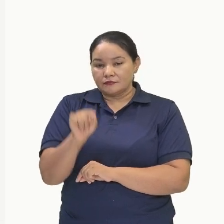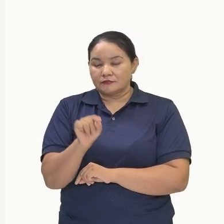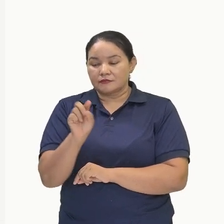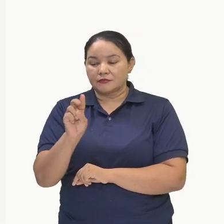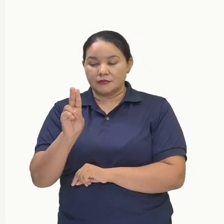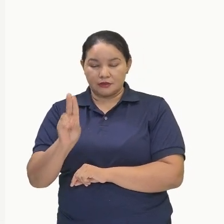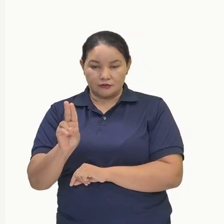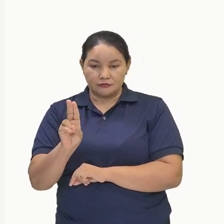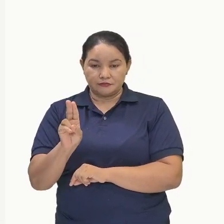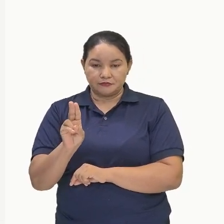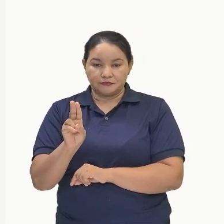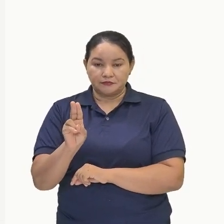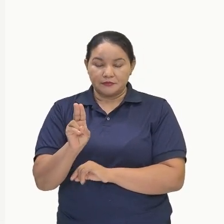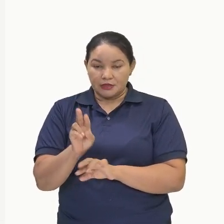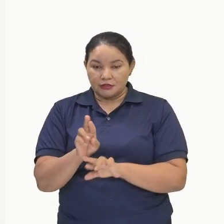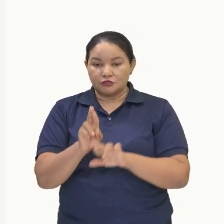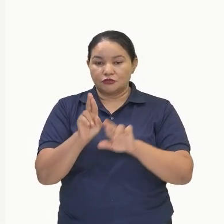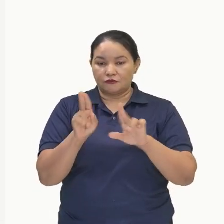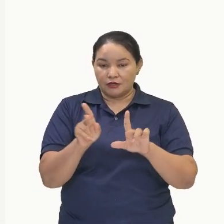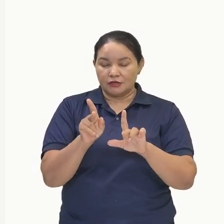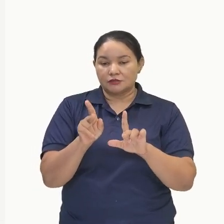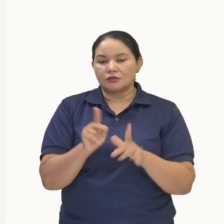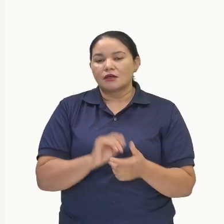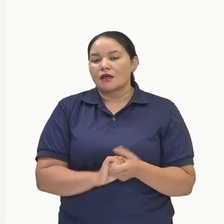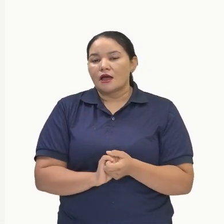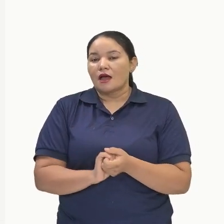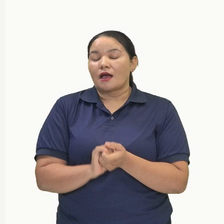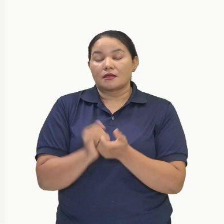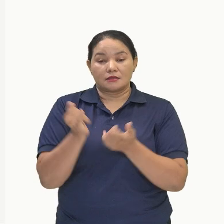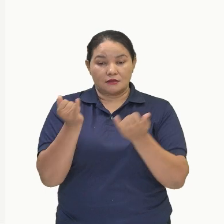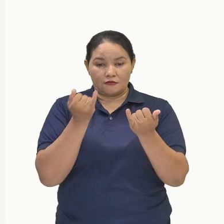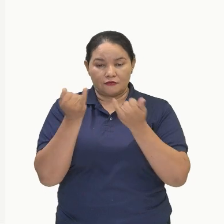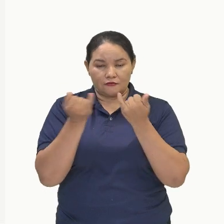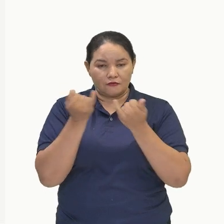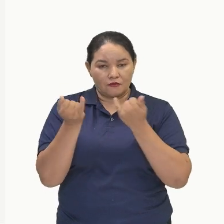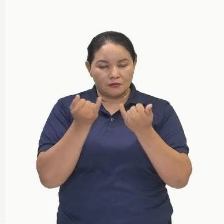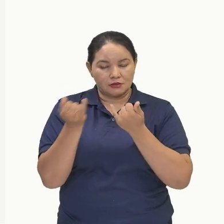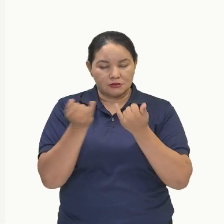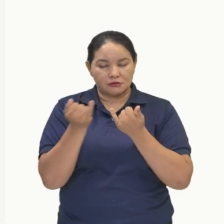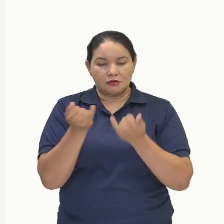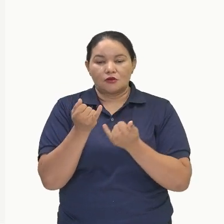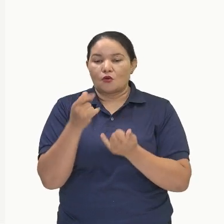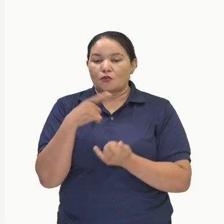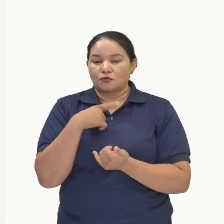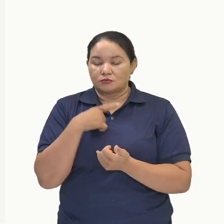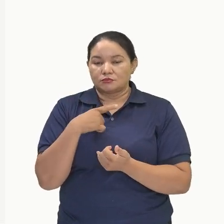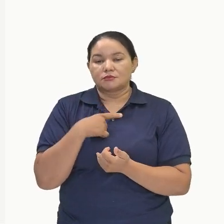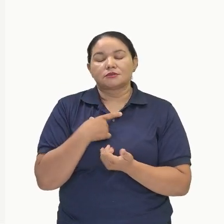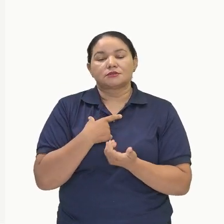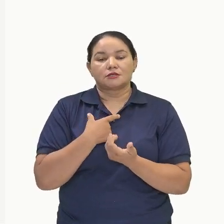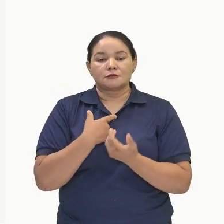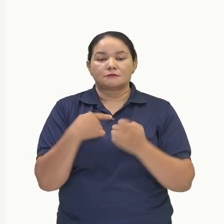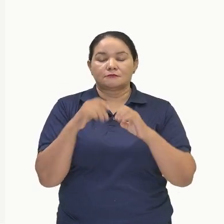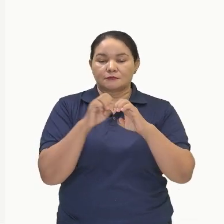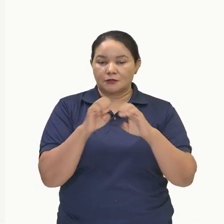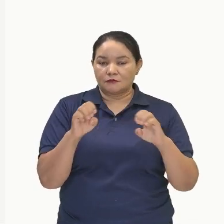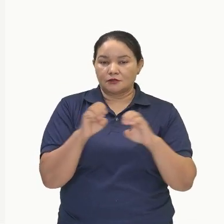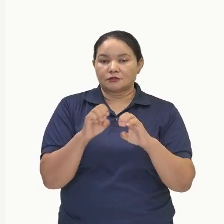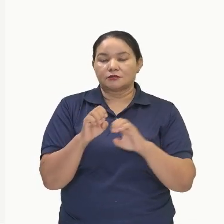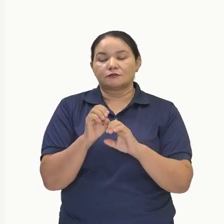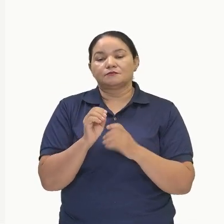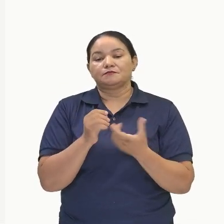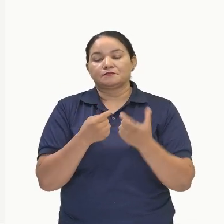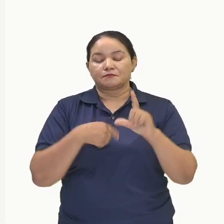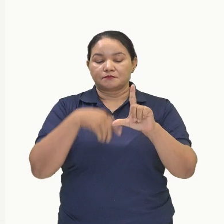a diferença de potencial U. Então, eu tenho todas essas informações. Todas as informações que eu tenho na equação estão no gráfico, tá? Então,